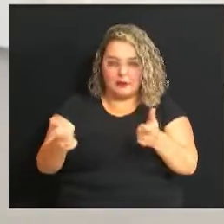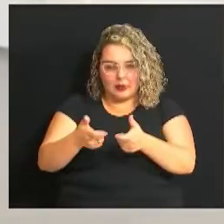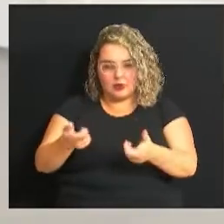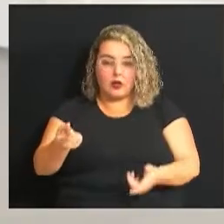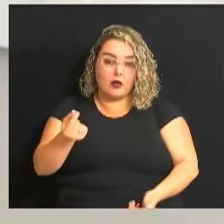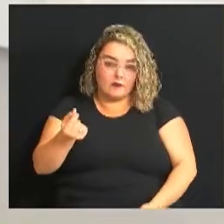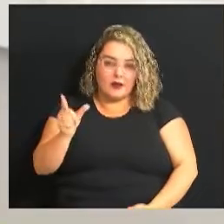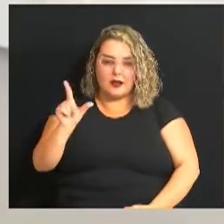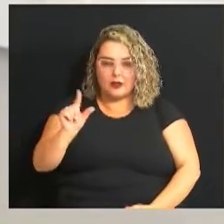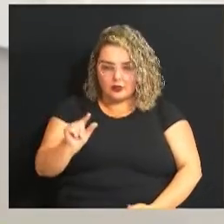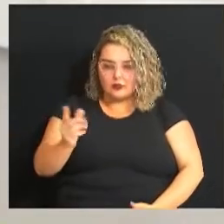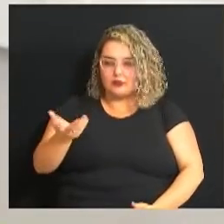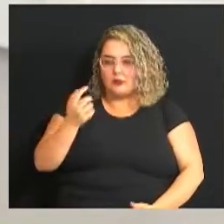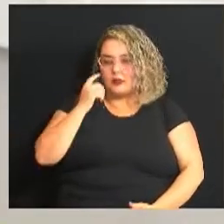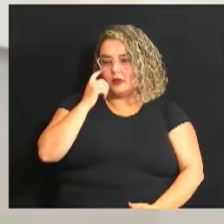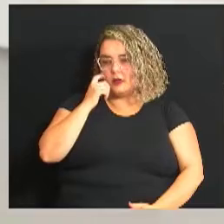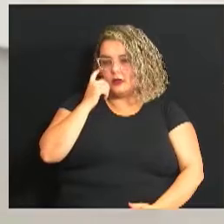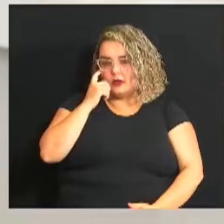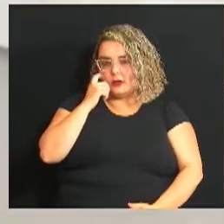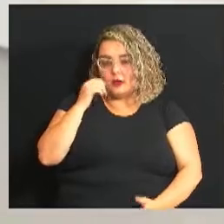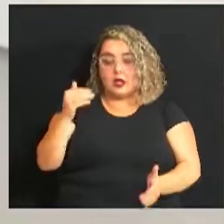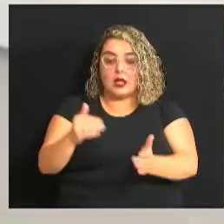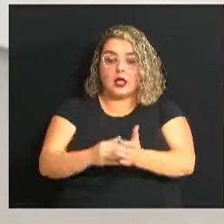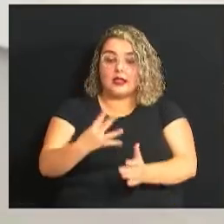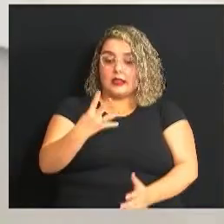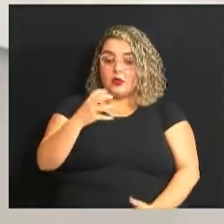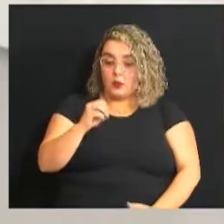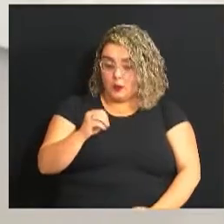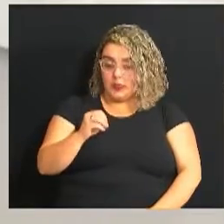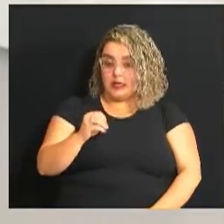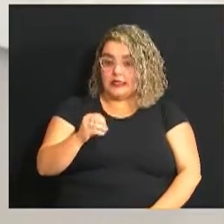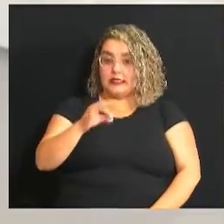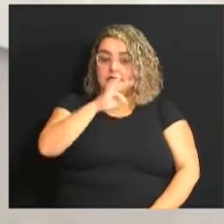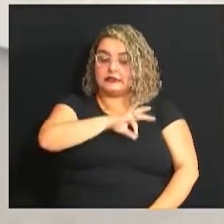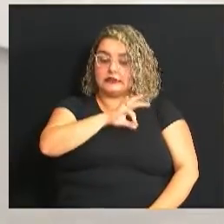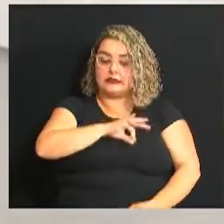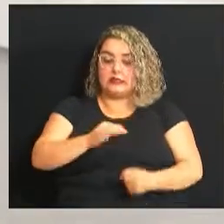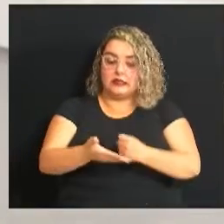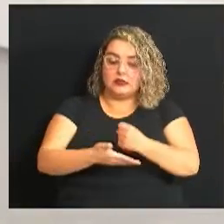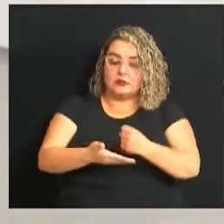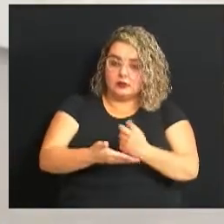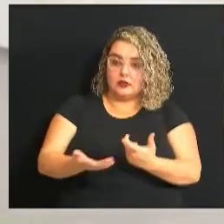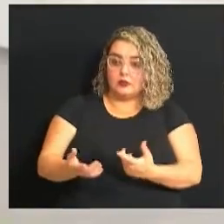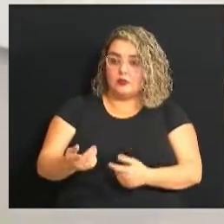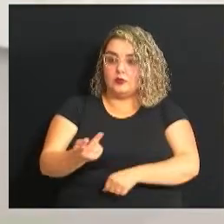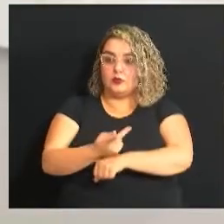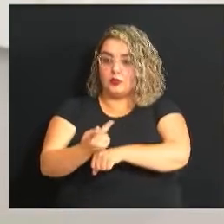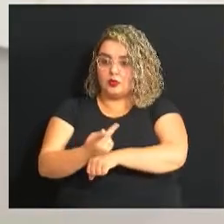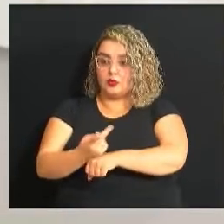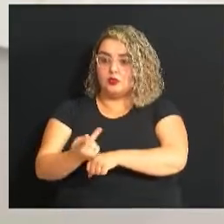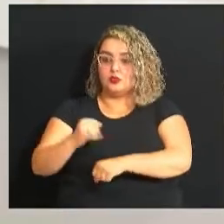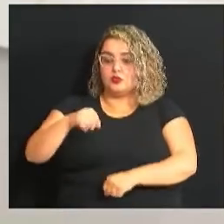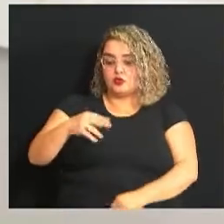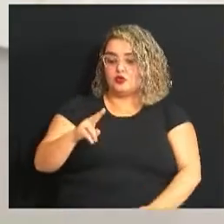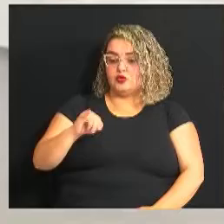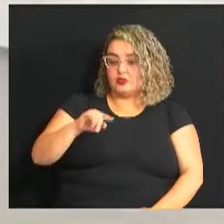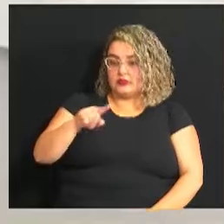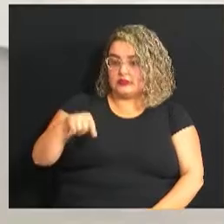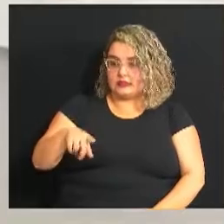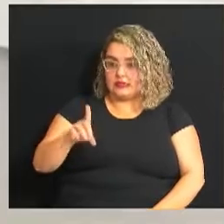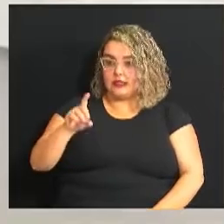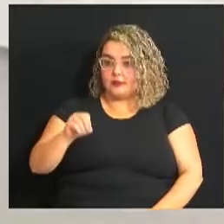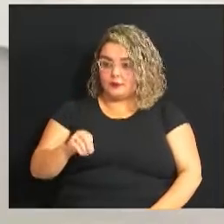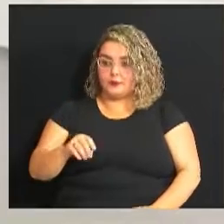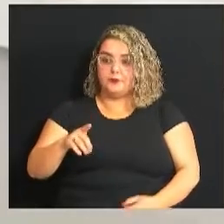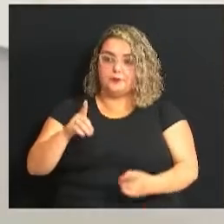tem interesse de causas até 40 salários mínimos procura o juizado. É importante lembrar que no posto de atendimento que nós temos, o